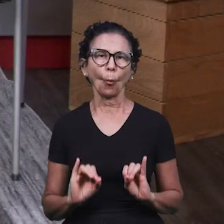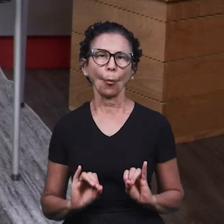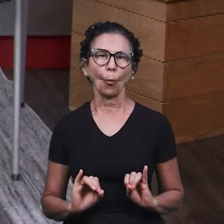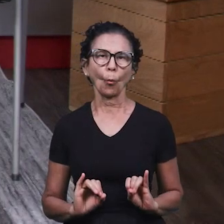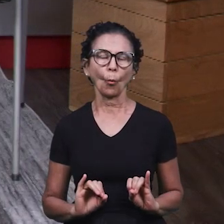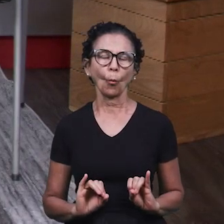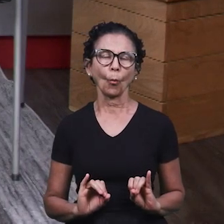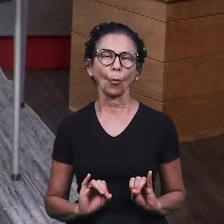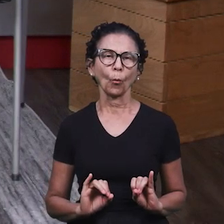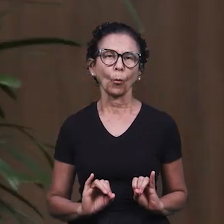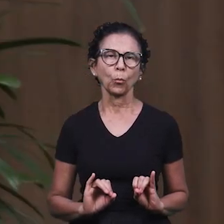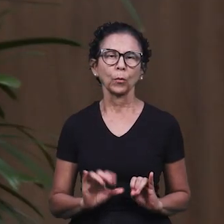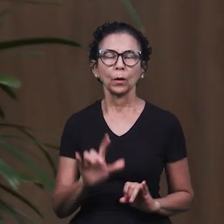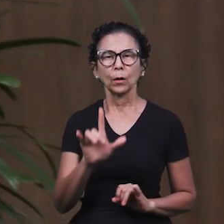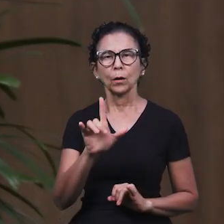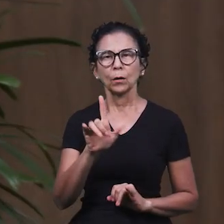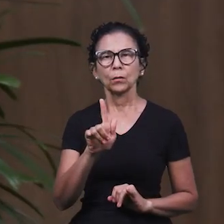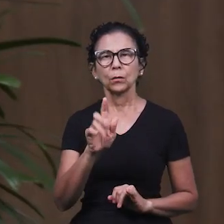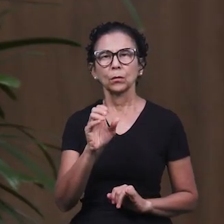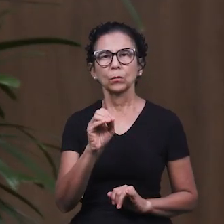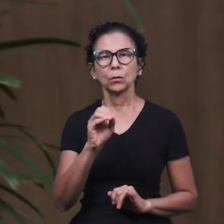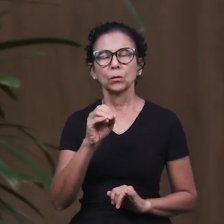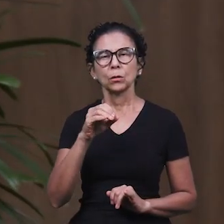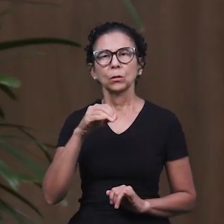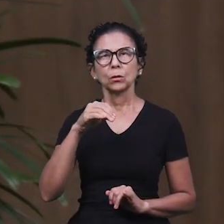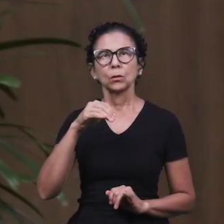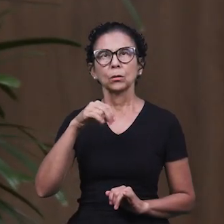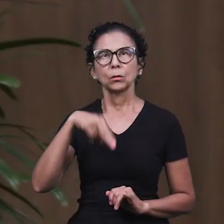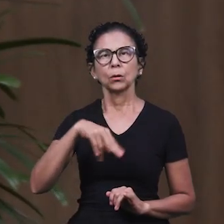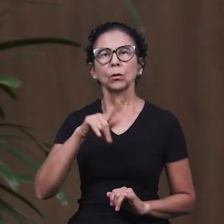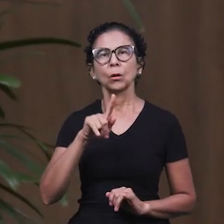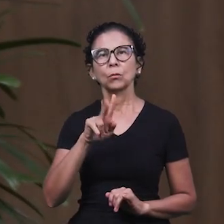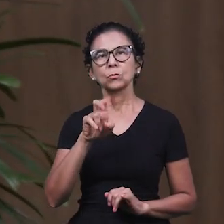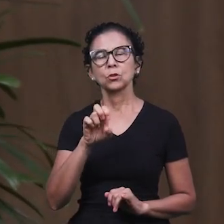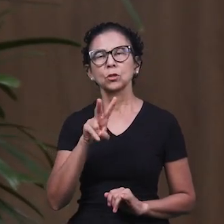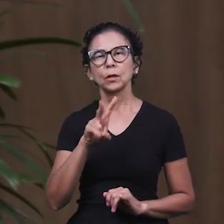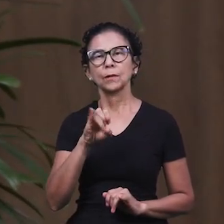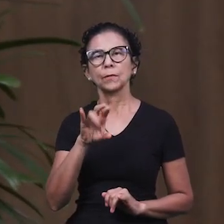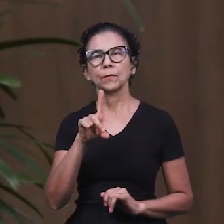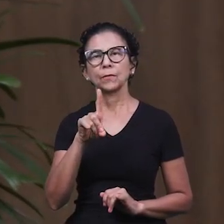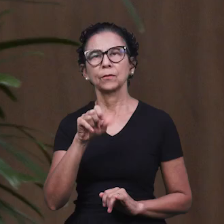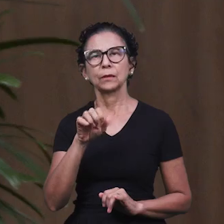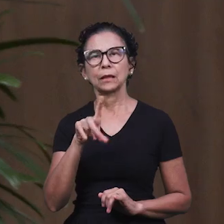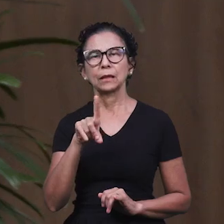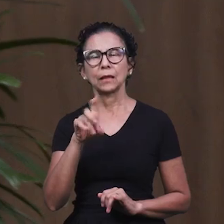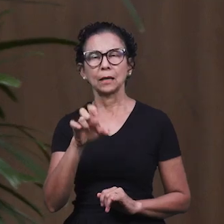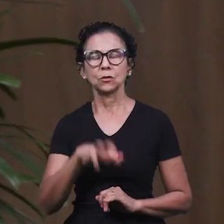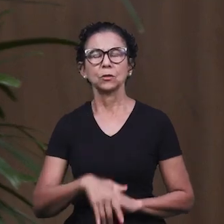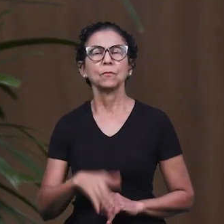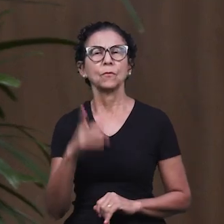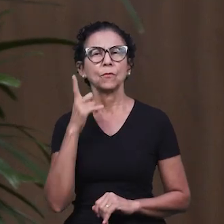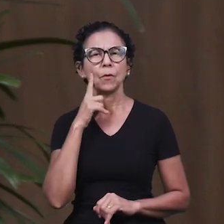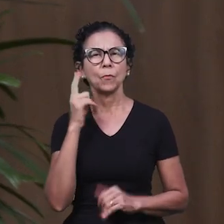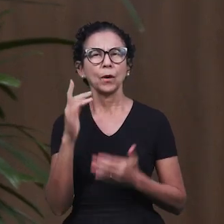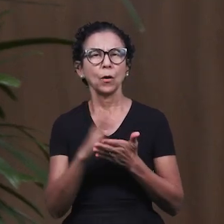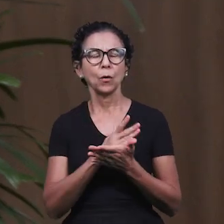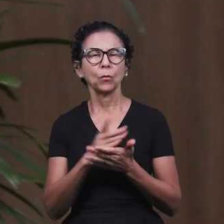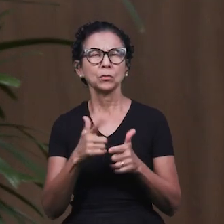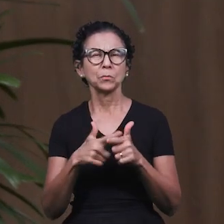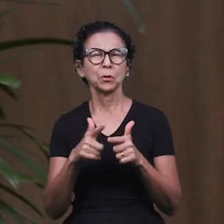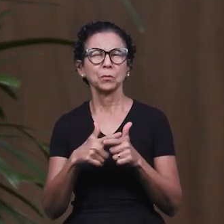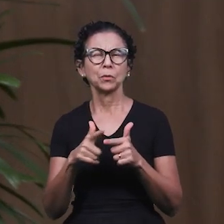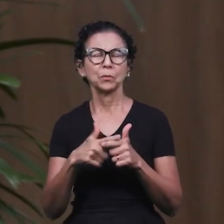longevidade. E hoje o Dr. Danilo vai falar com a gente sobre alguns assuntos que afetam as mulheres. E o tema principal